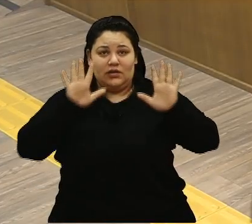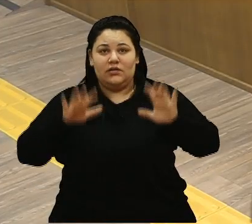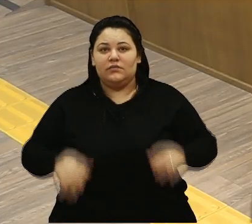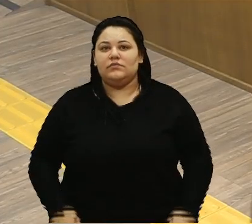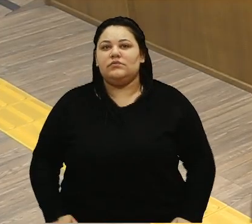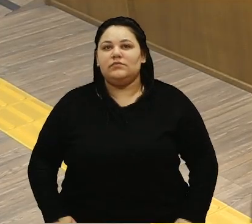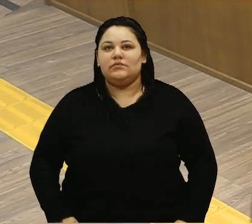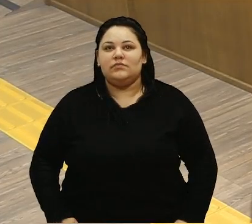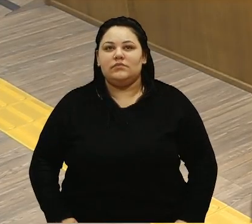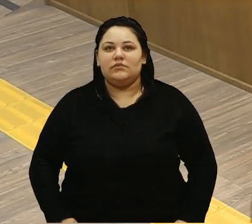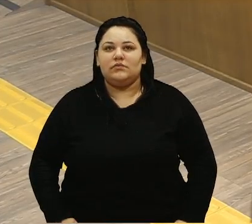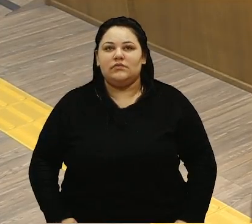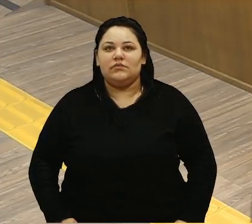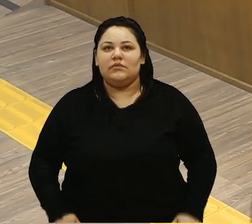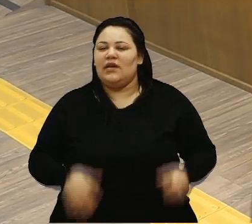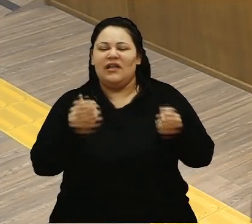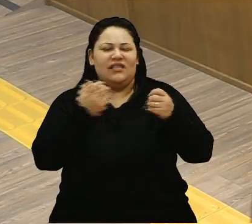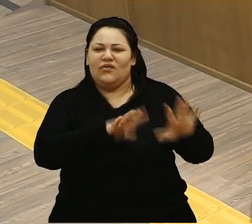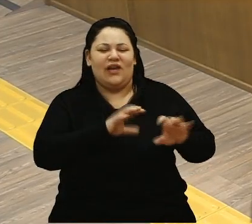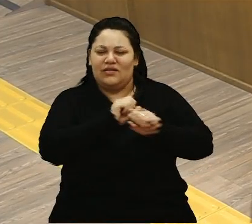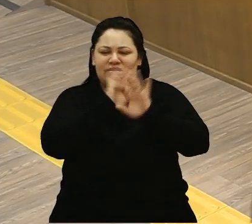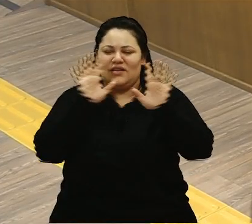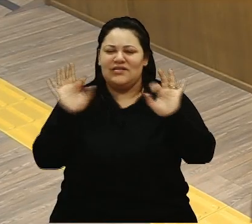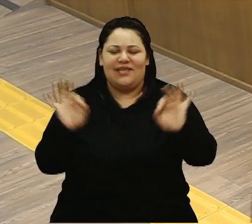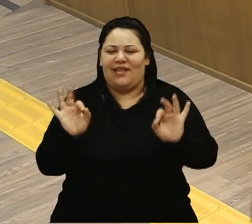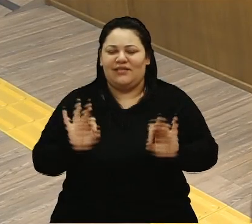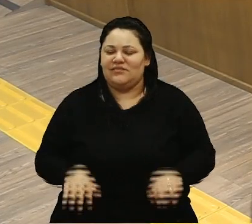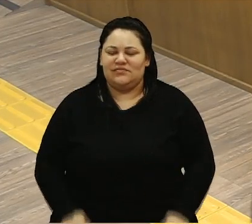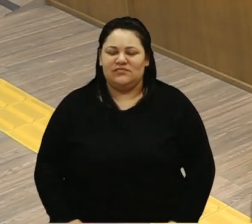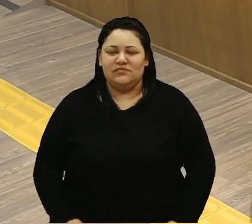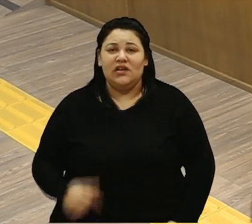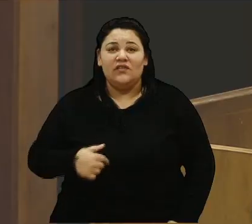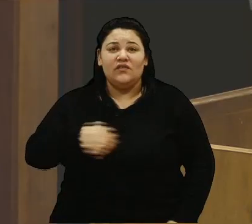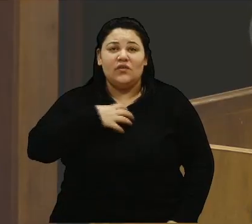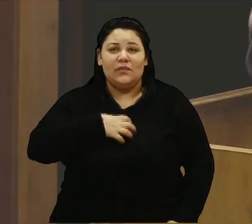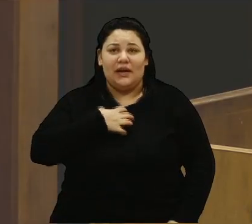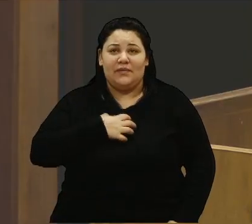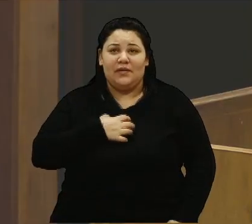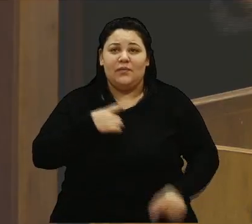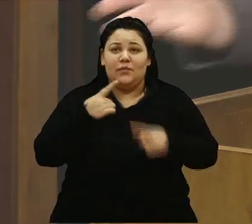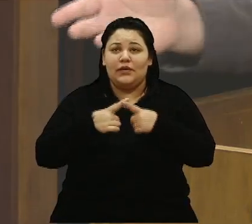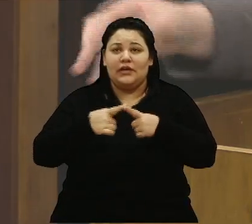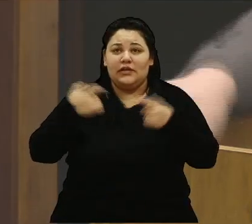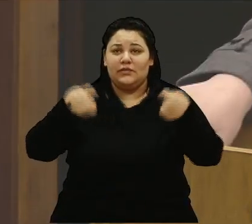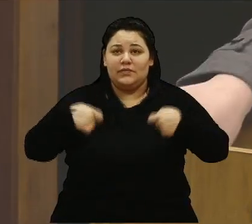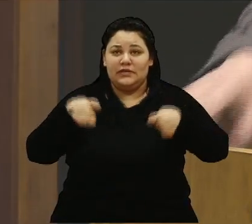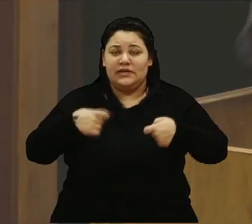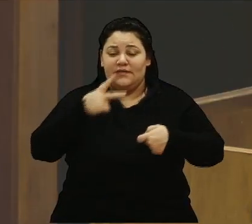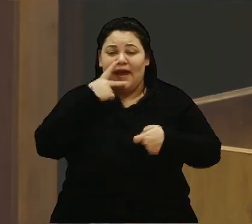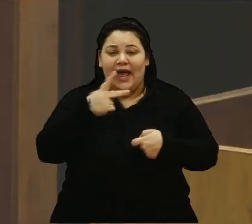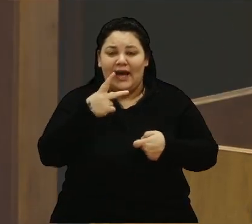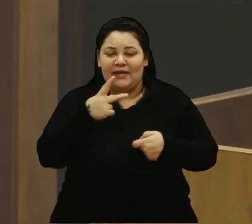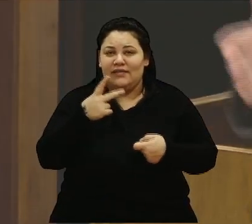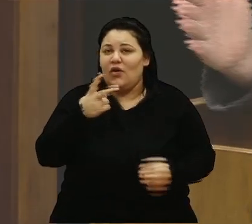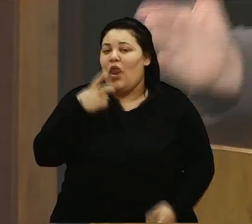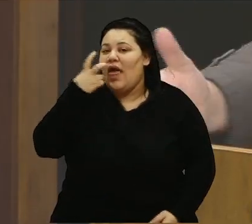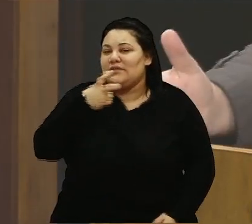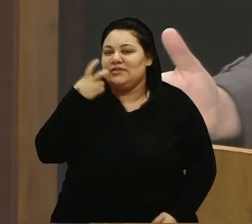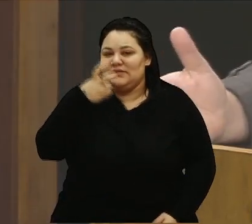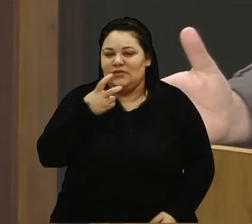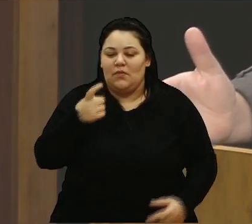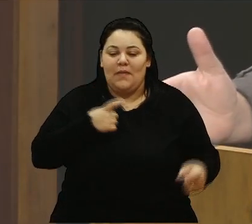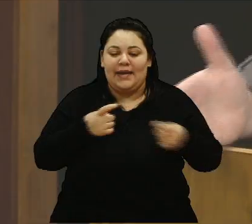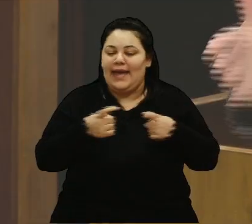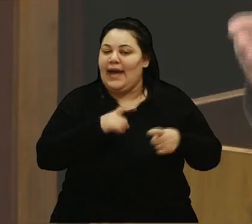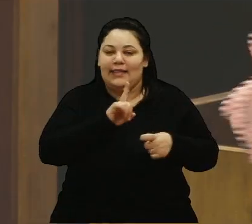nada. Segue da sua fala. Me indigna, porque não precisa falar verbalmente, está manifestado aqui. Uma guerra não anula a